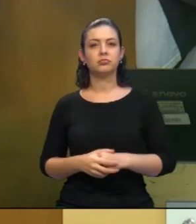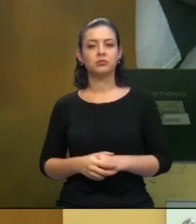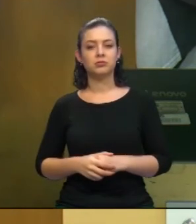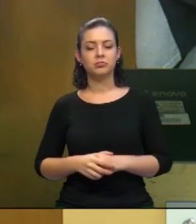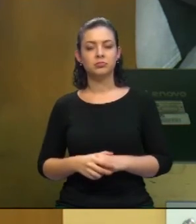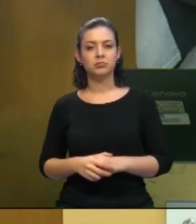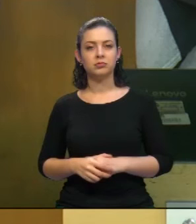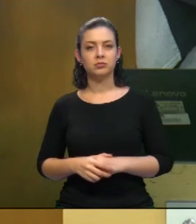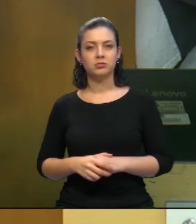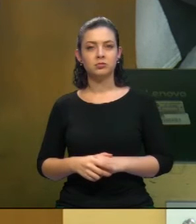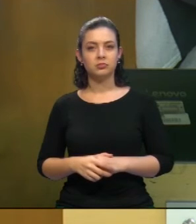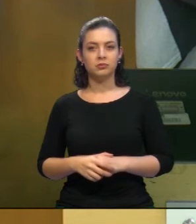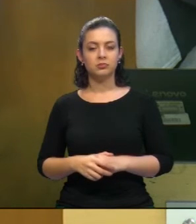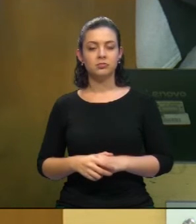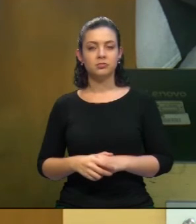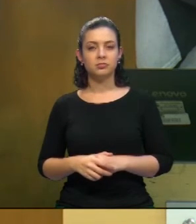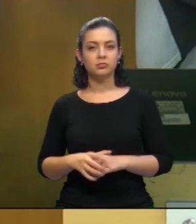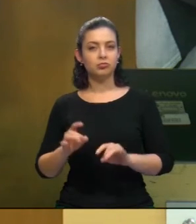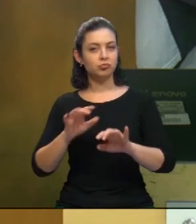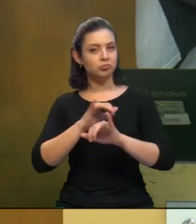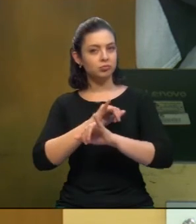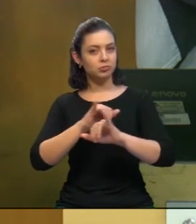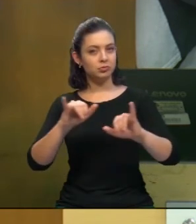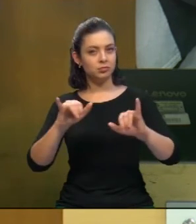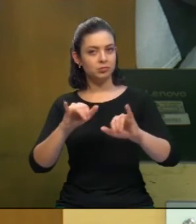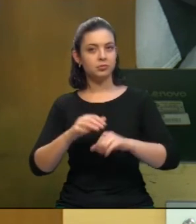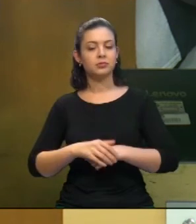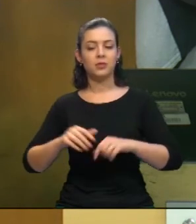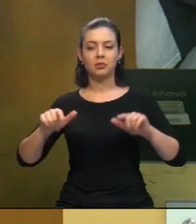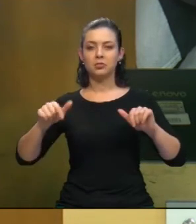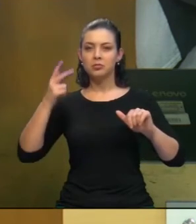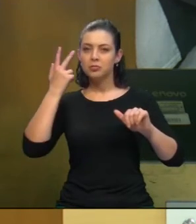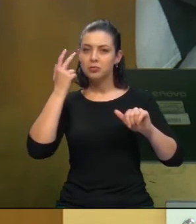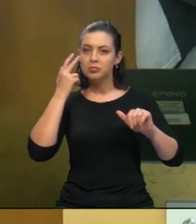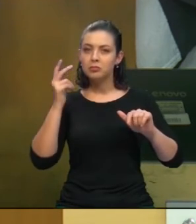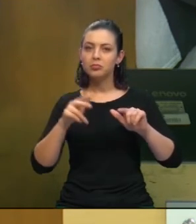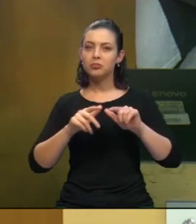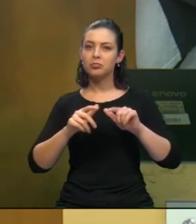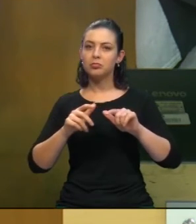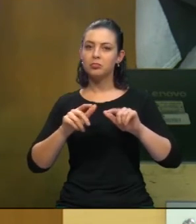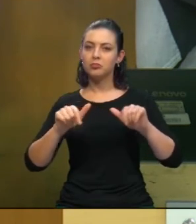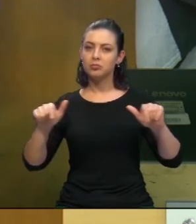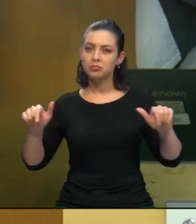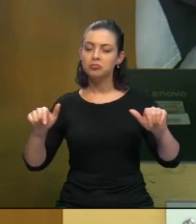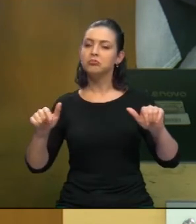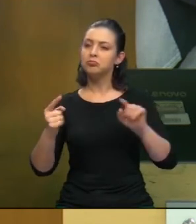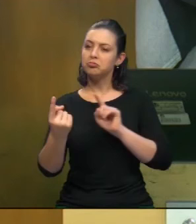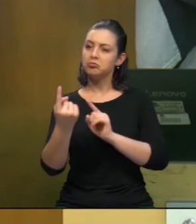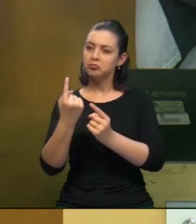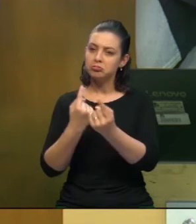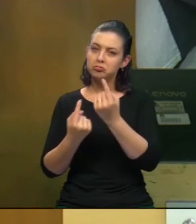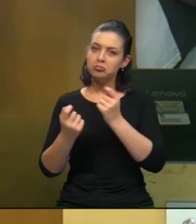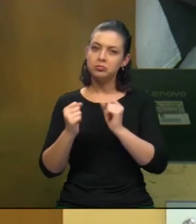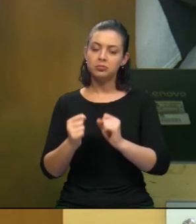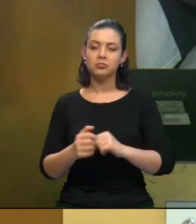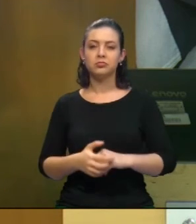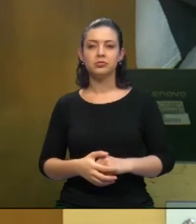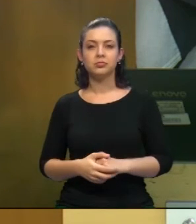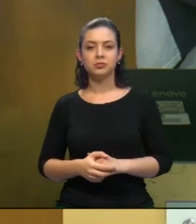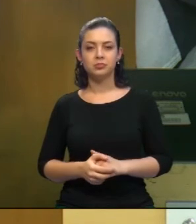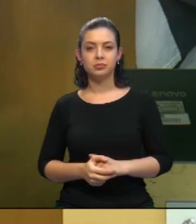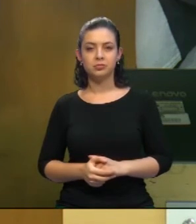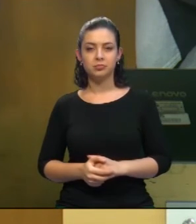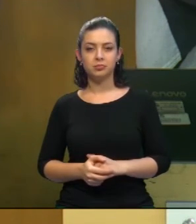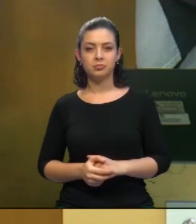então fica aí só essa informação que os gabinetes estarão à disposição de toda a população da nossa